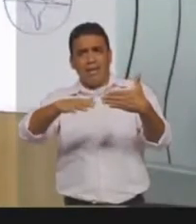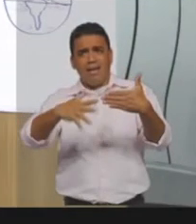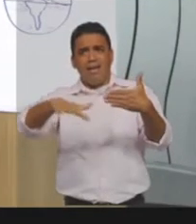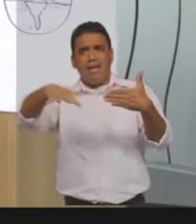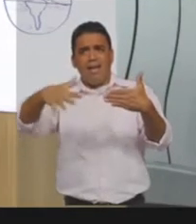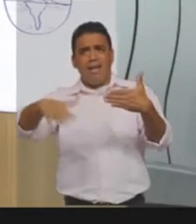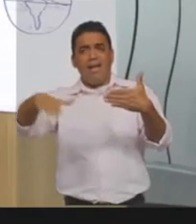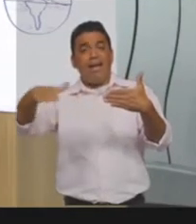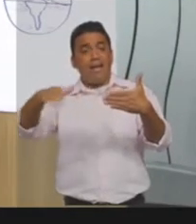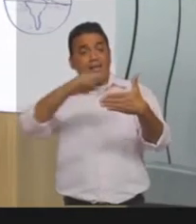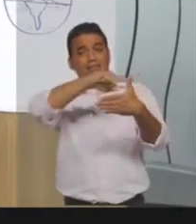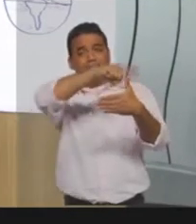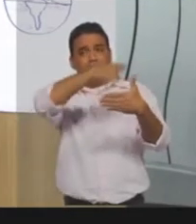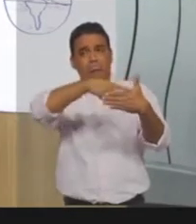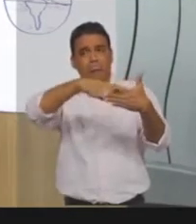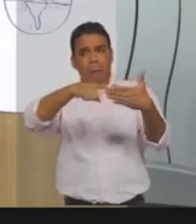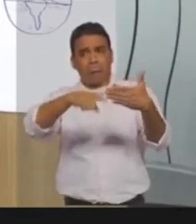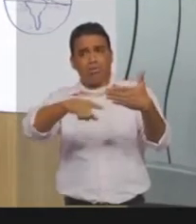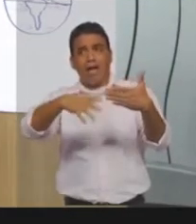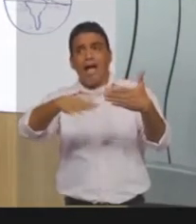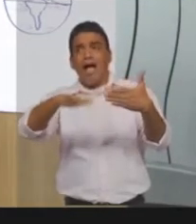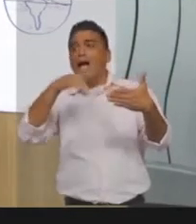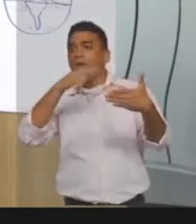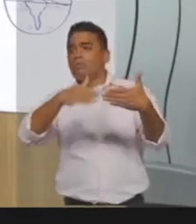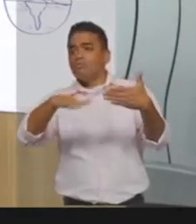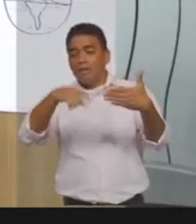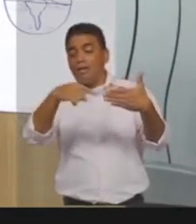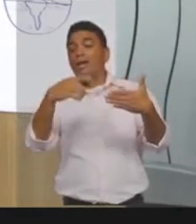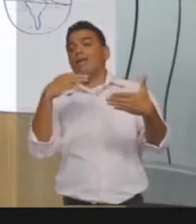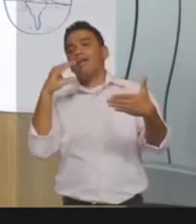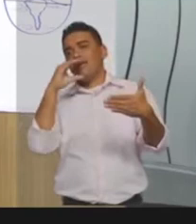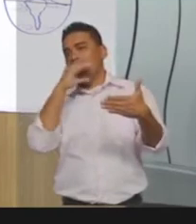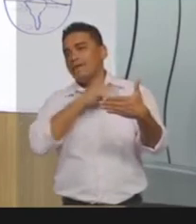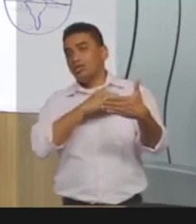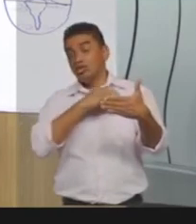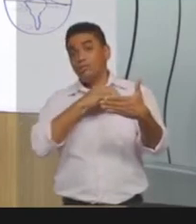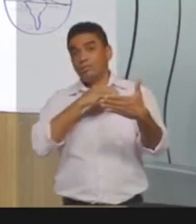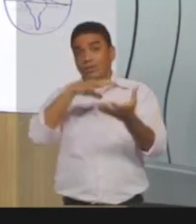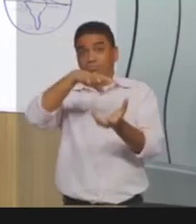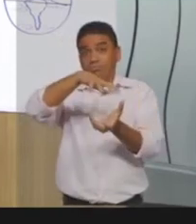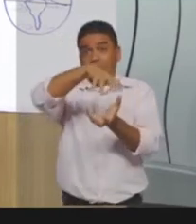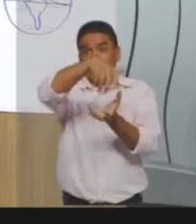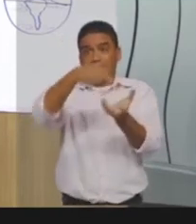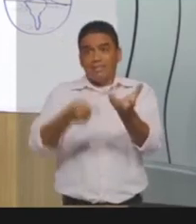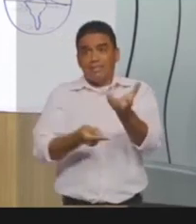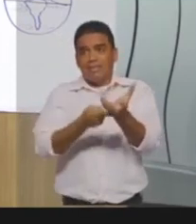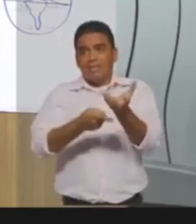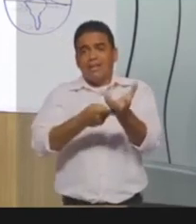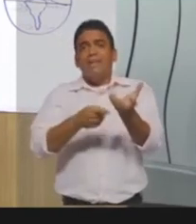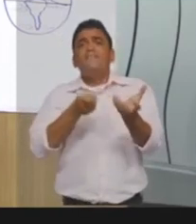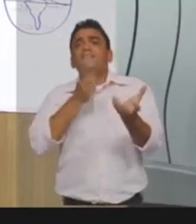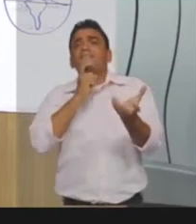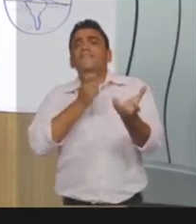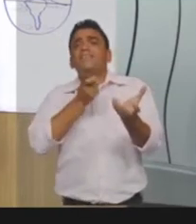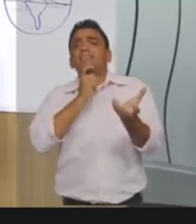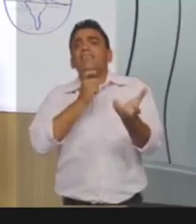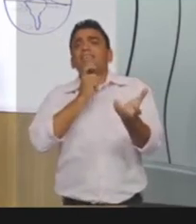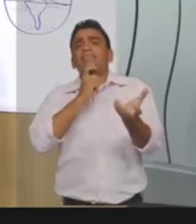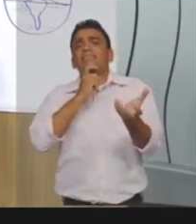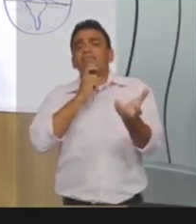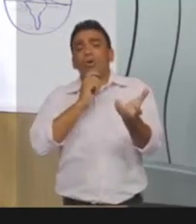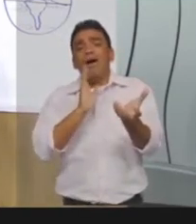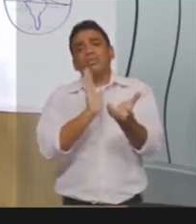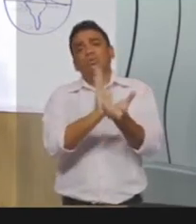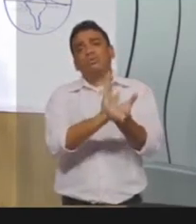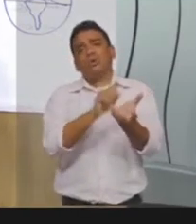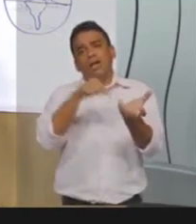deixá-las mais quentes. E as correntes oceânicas frias, que vêm dos polos principalmente, quando elas chegam numa região, elas vão